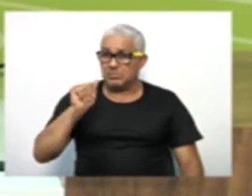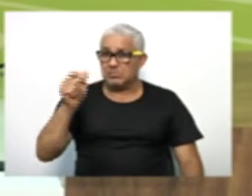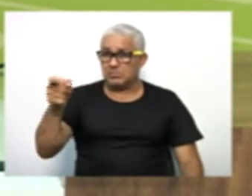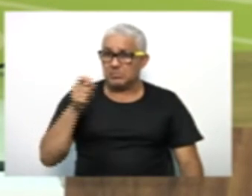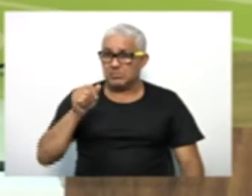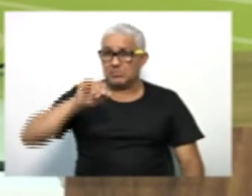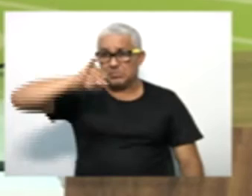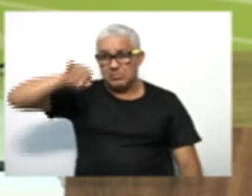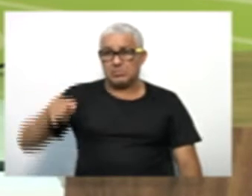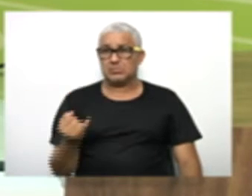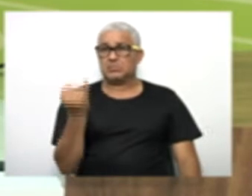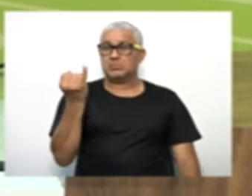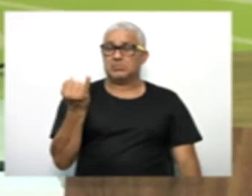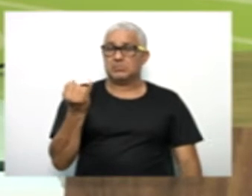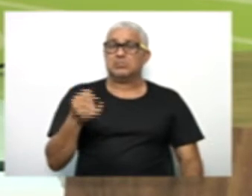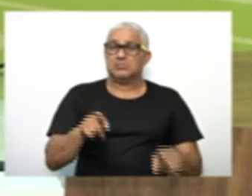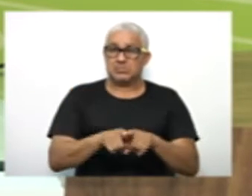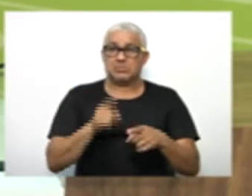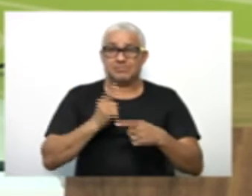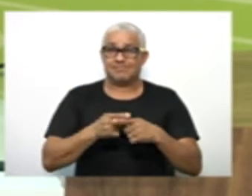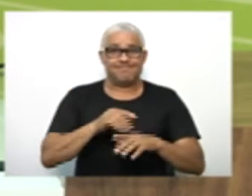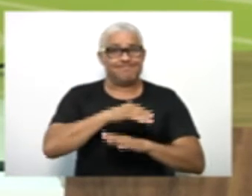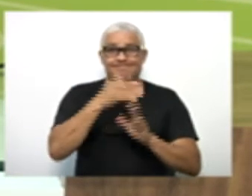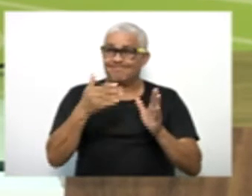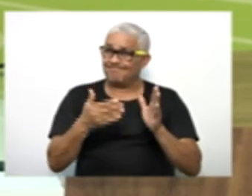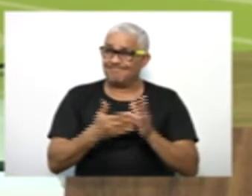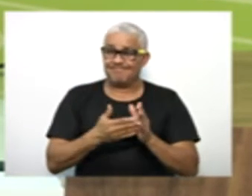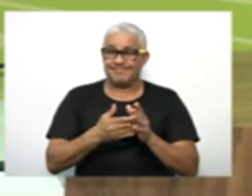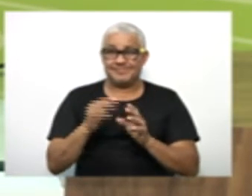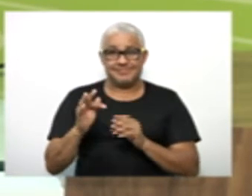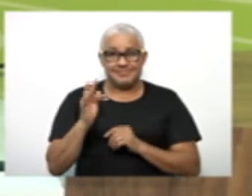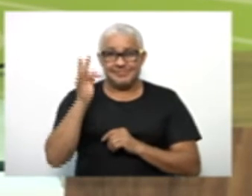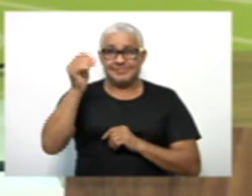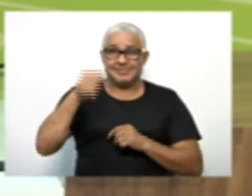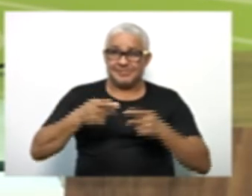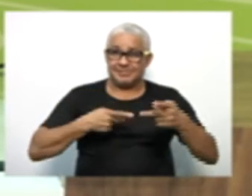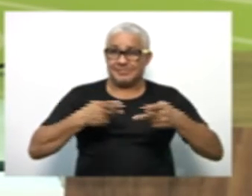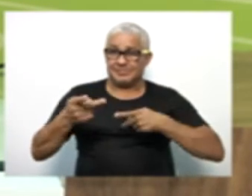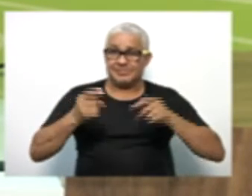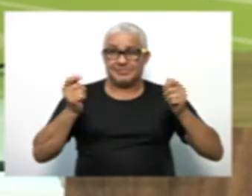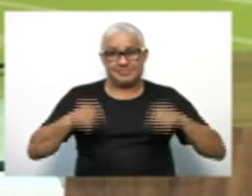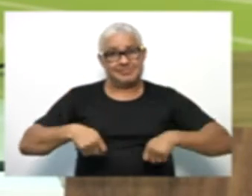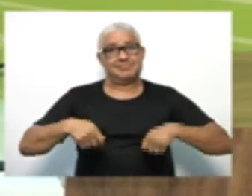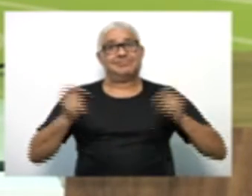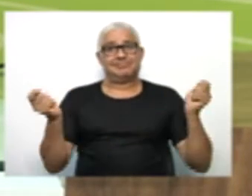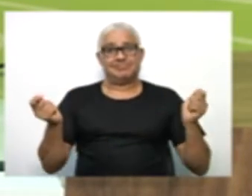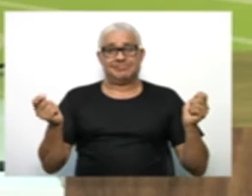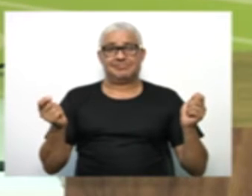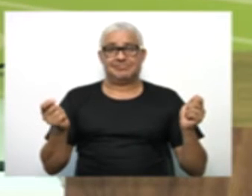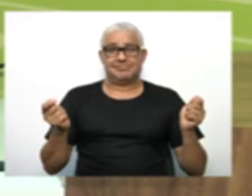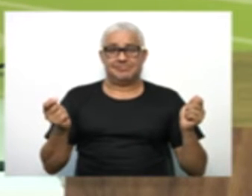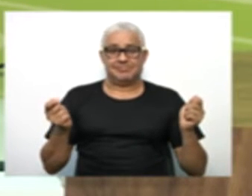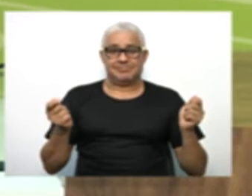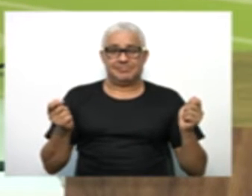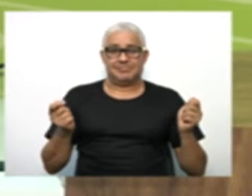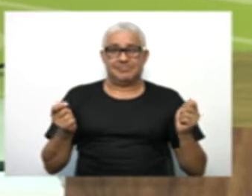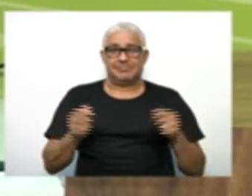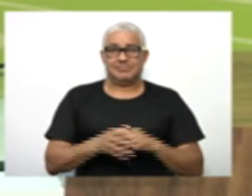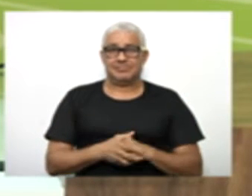juros, porque tudo isso vai fazer com que esse projeto saia o mais